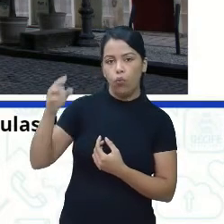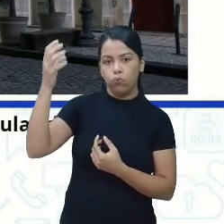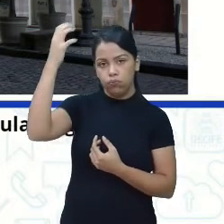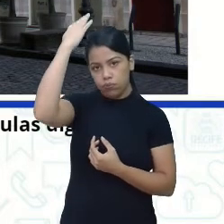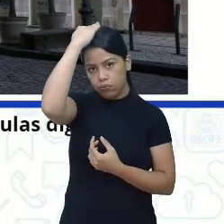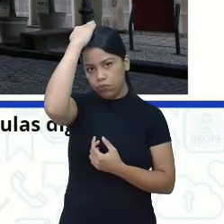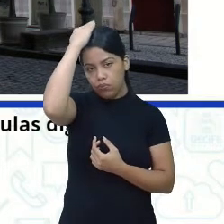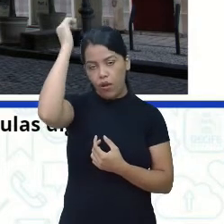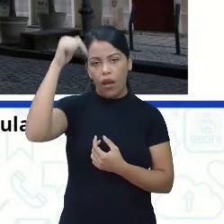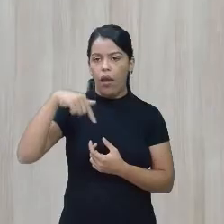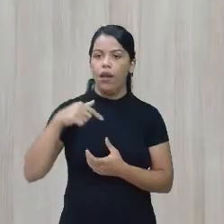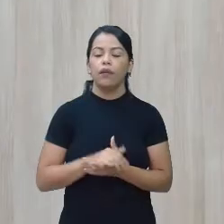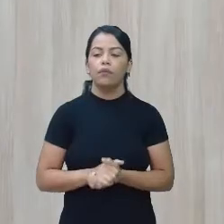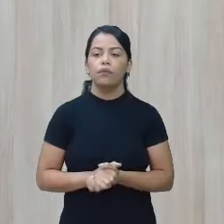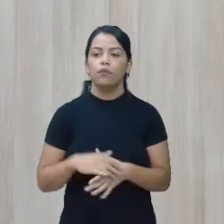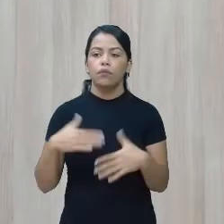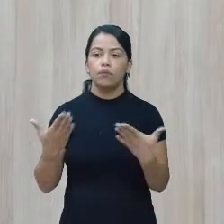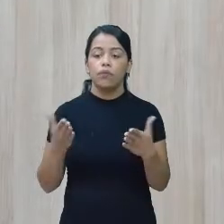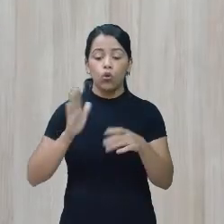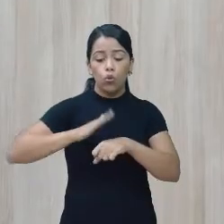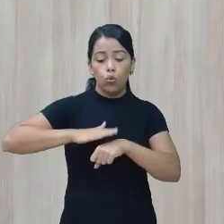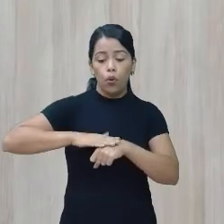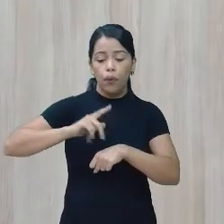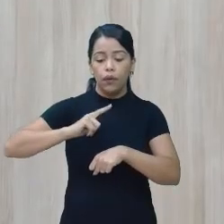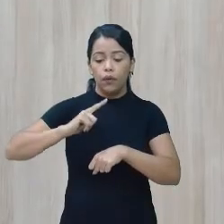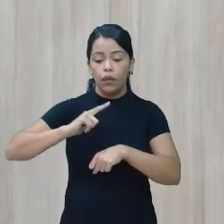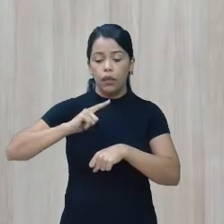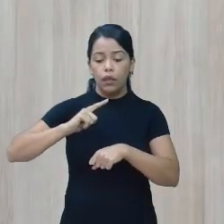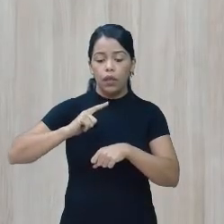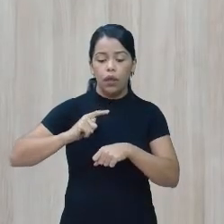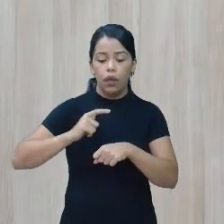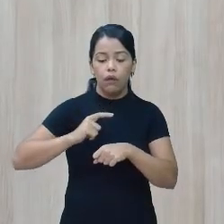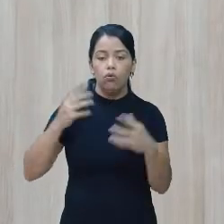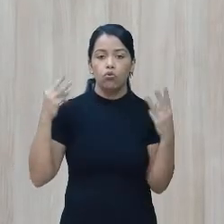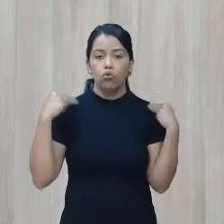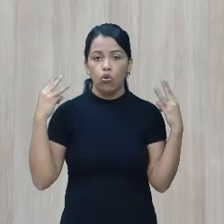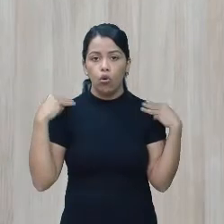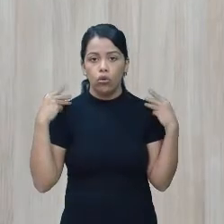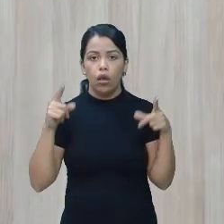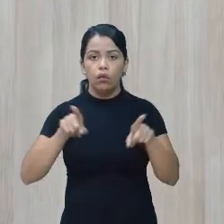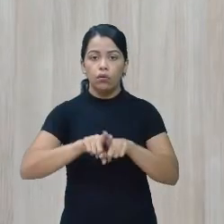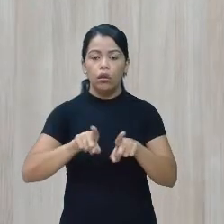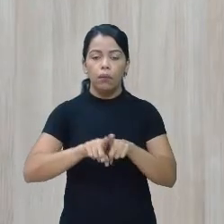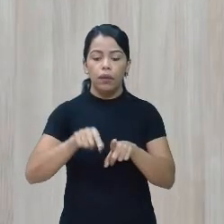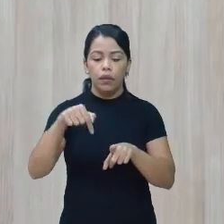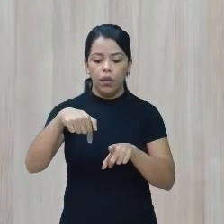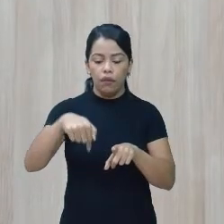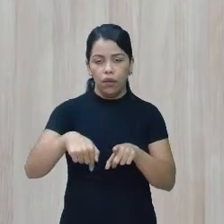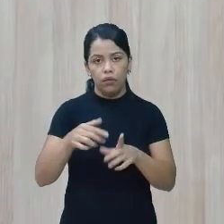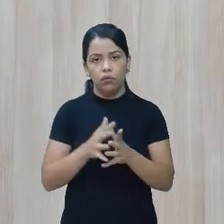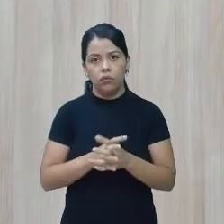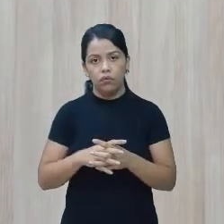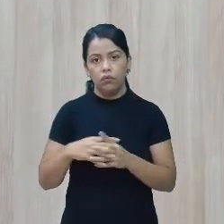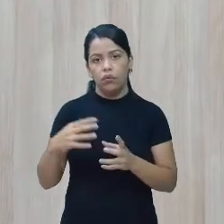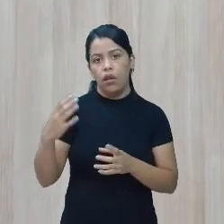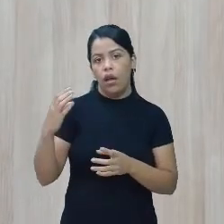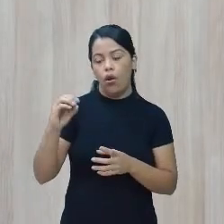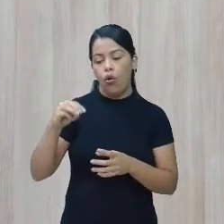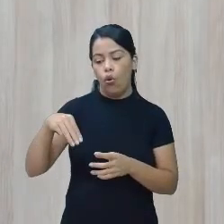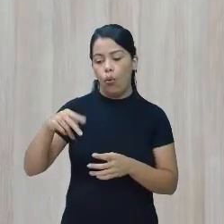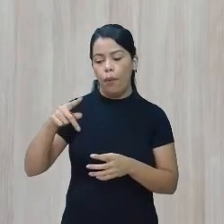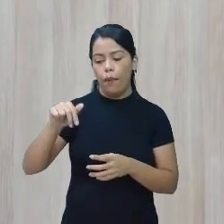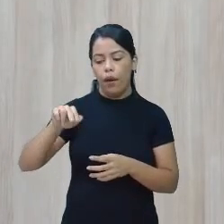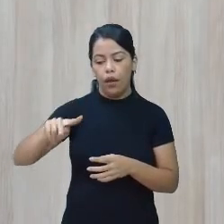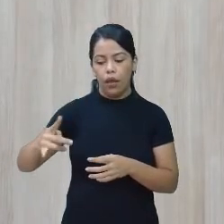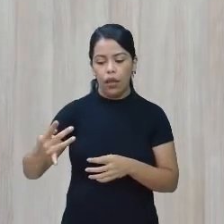do momento em que a companhia, né, os soldados e o comando da companhia que estava sediada aqui em Pernambuco, em Olinda